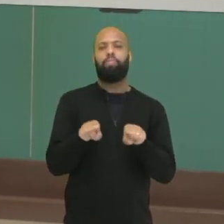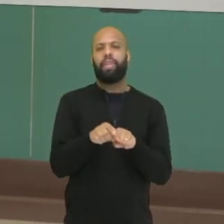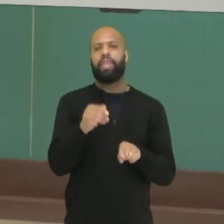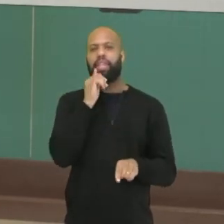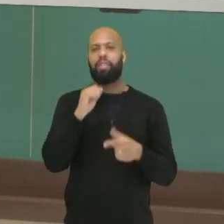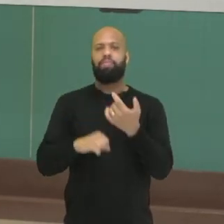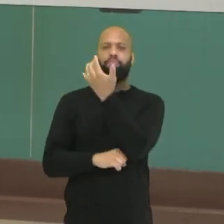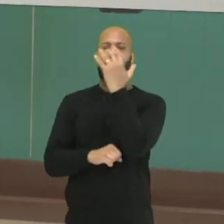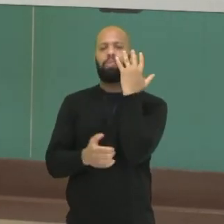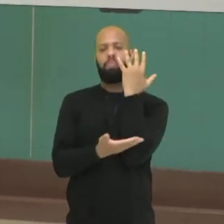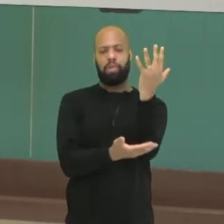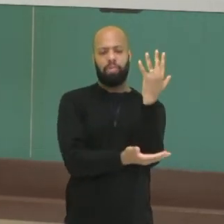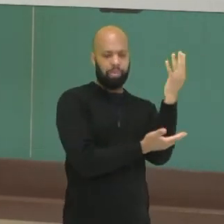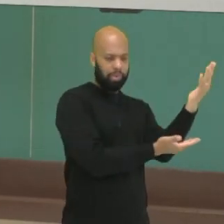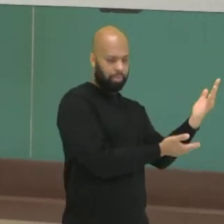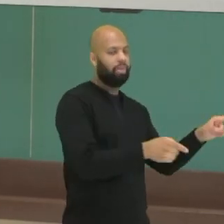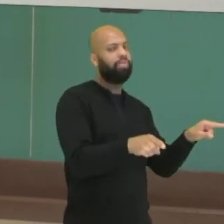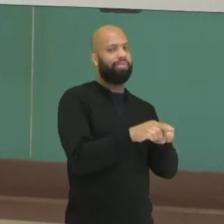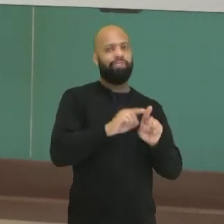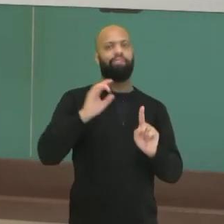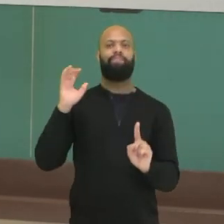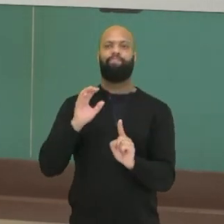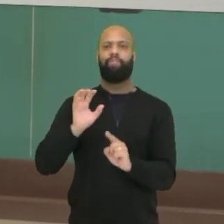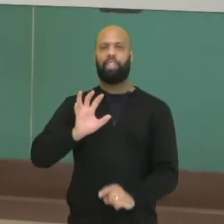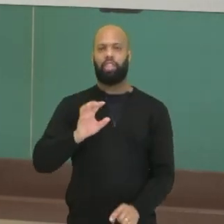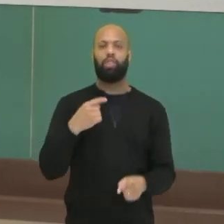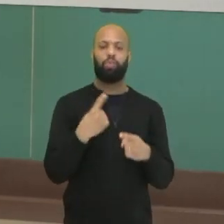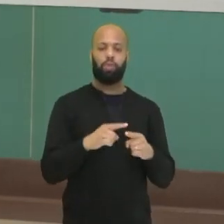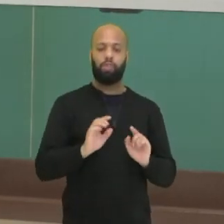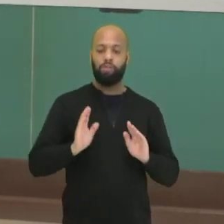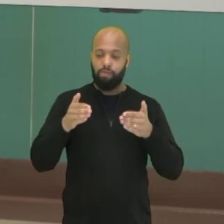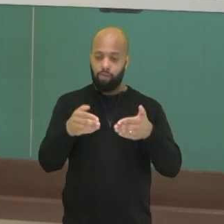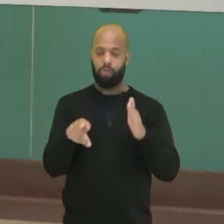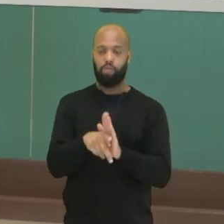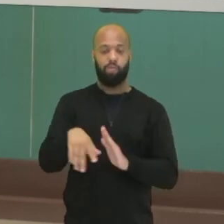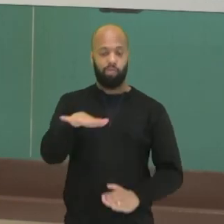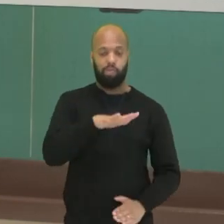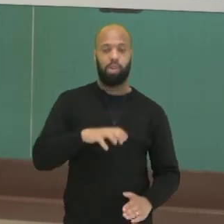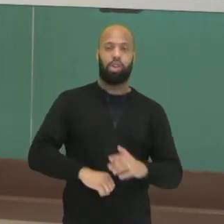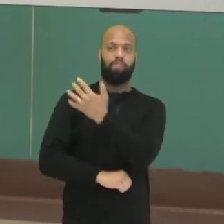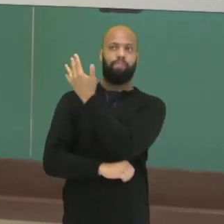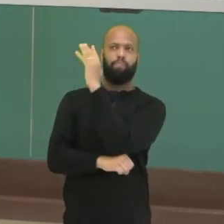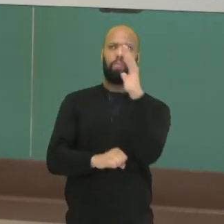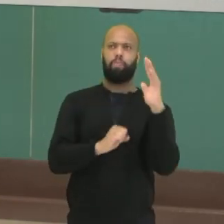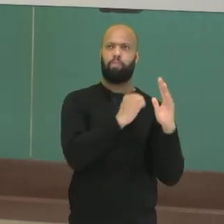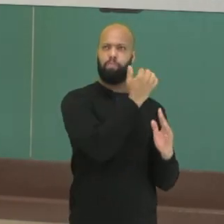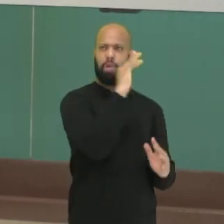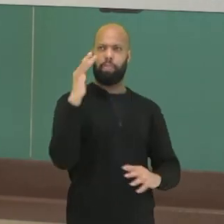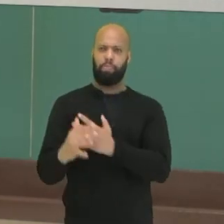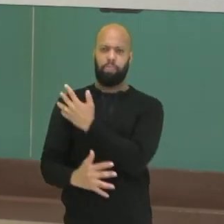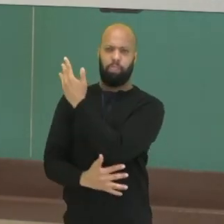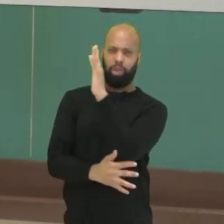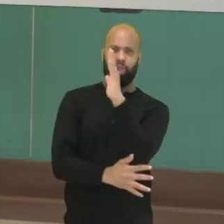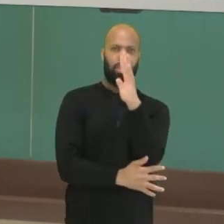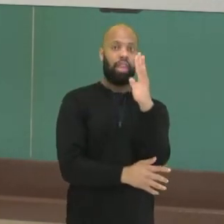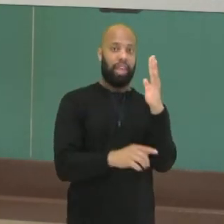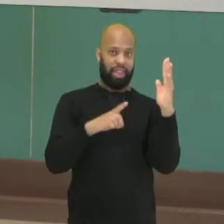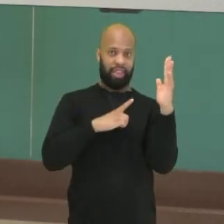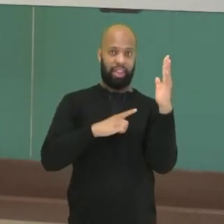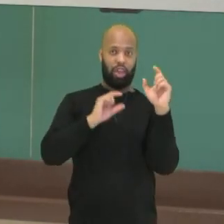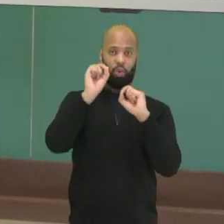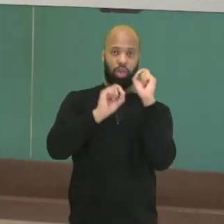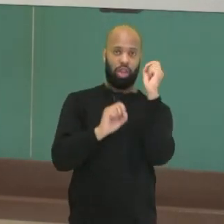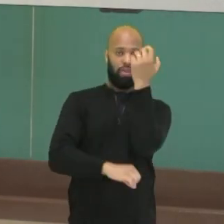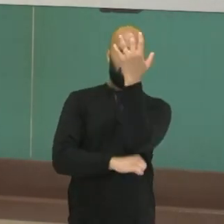área altamente focada na fotossíntese, uma área florestal, por exemplo, né, para substituir por